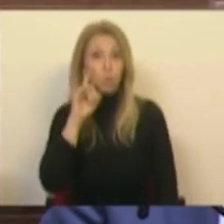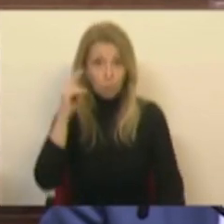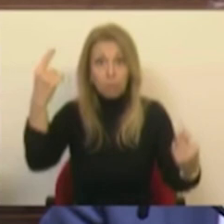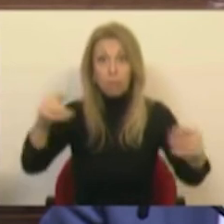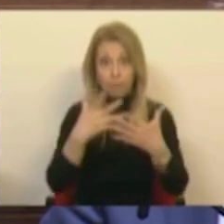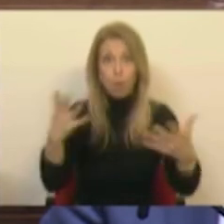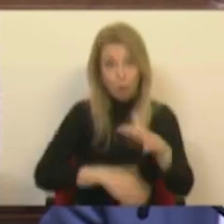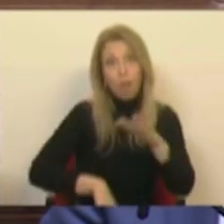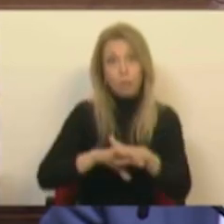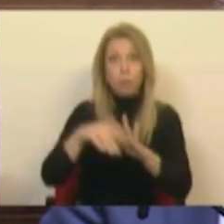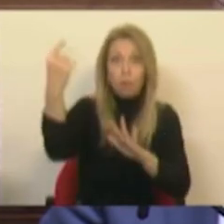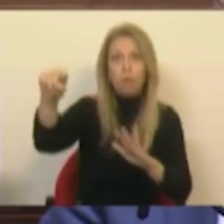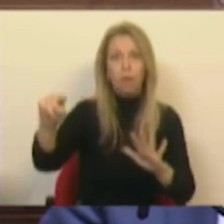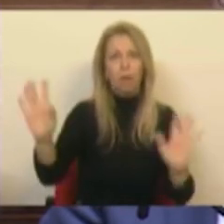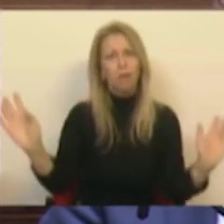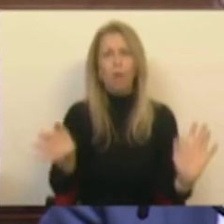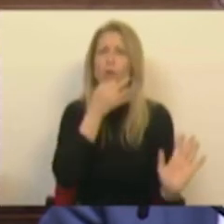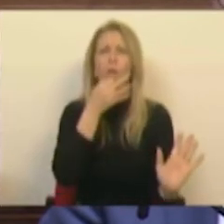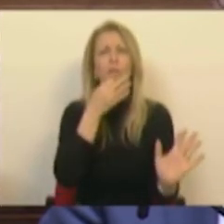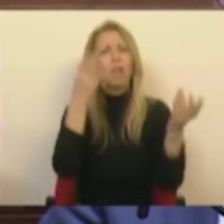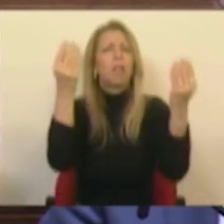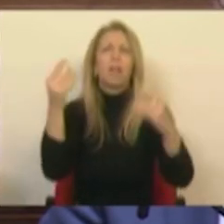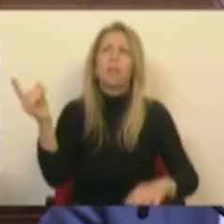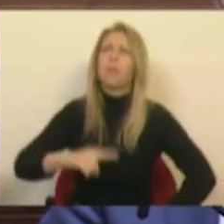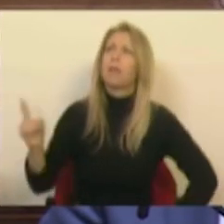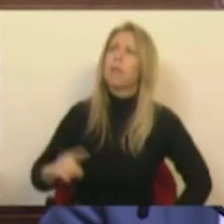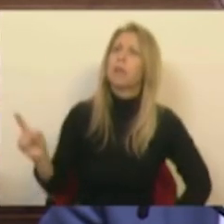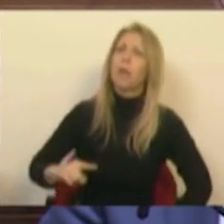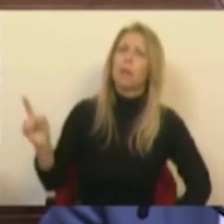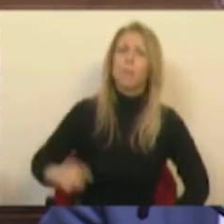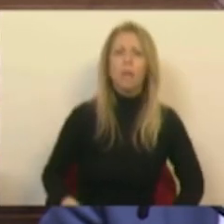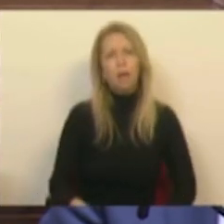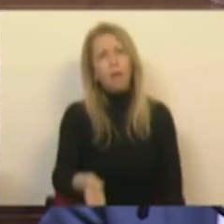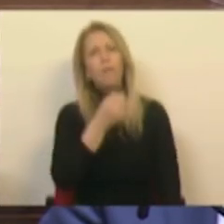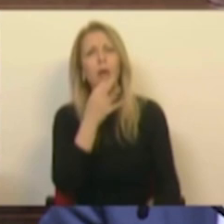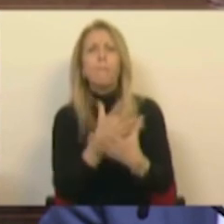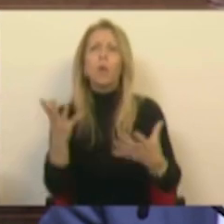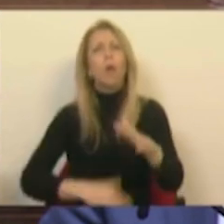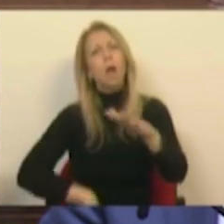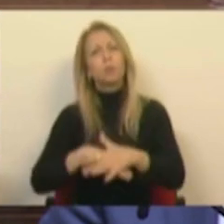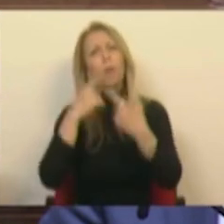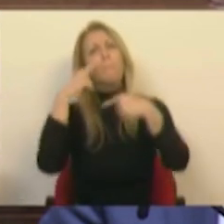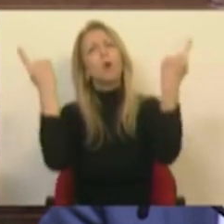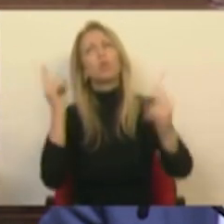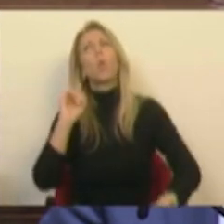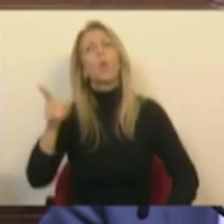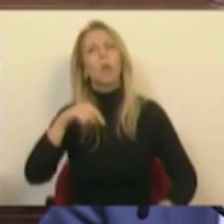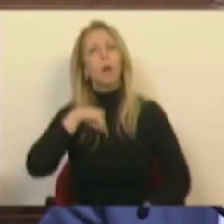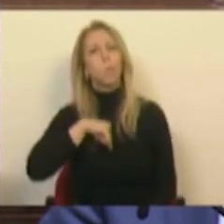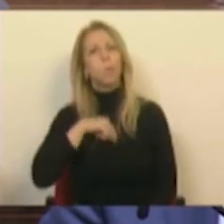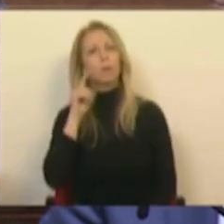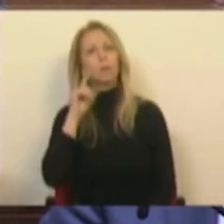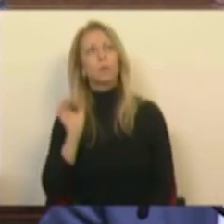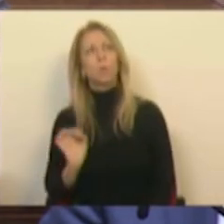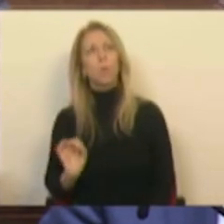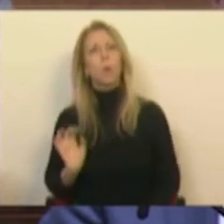têm, não falem tanto nela, porque quando se fala muito numa maioria absoluta, transparece a insegurança. E eu